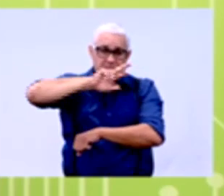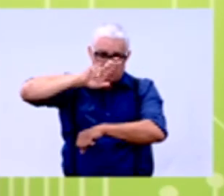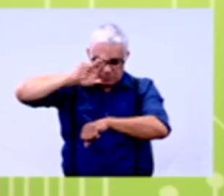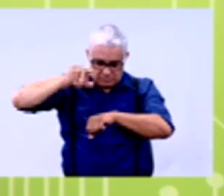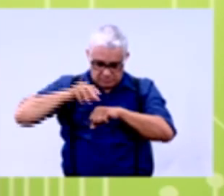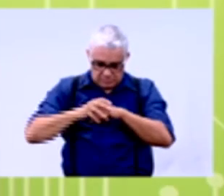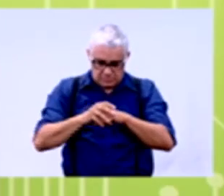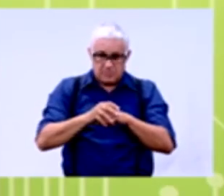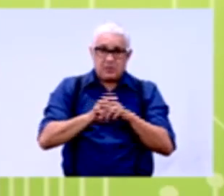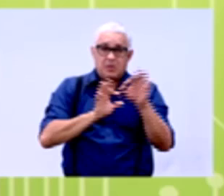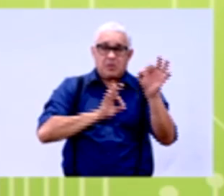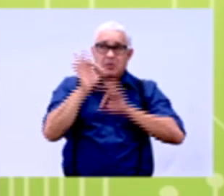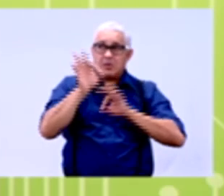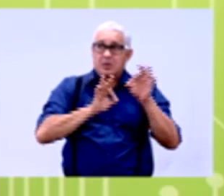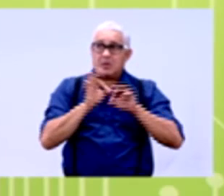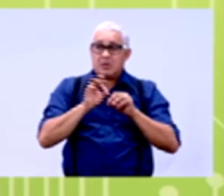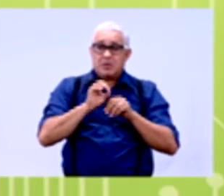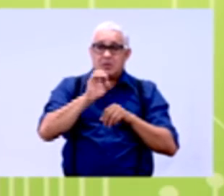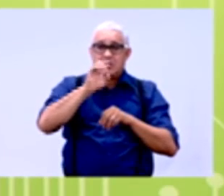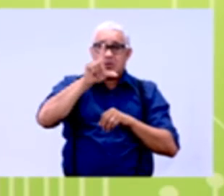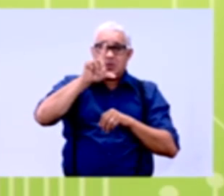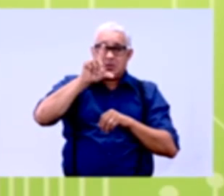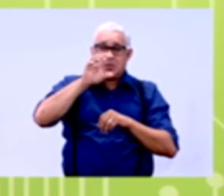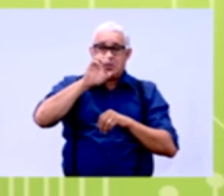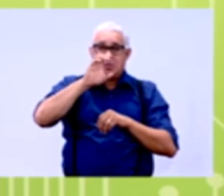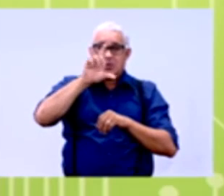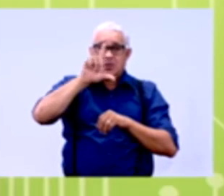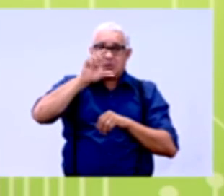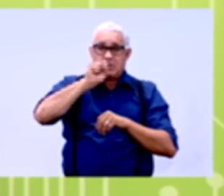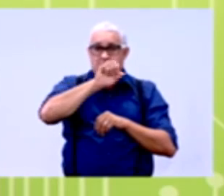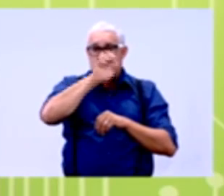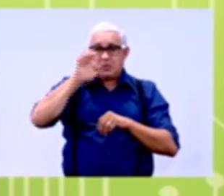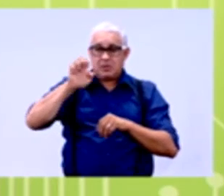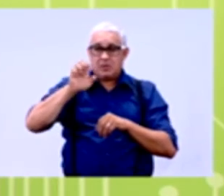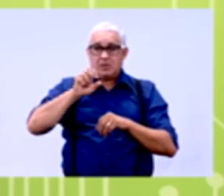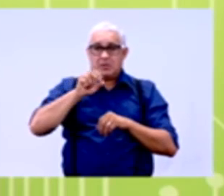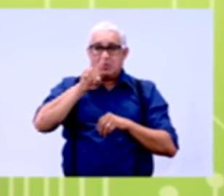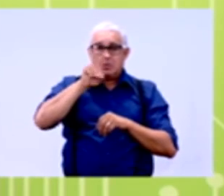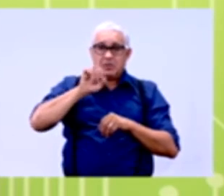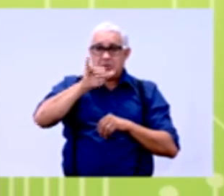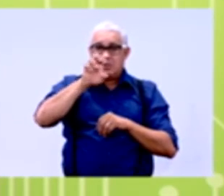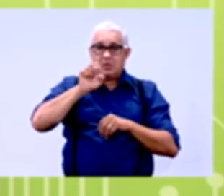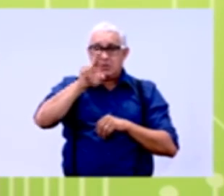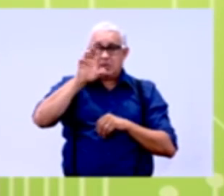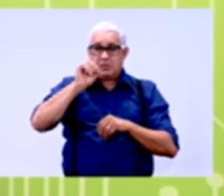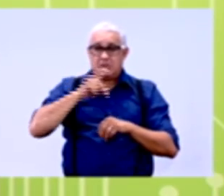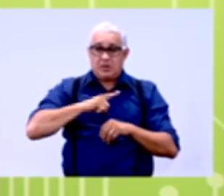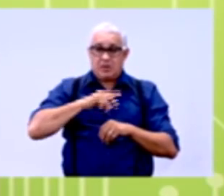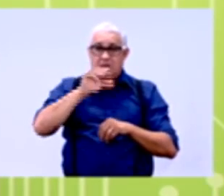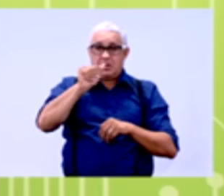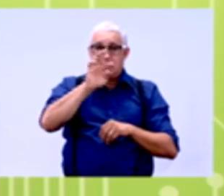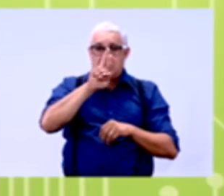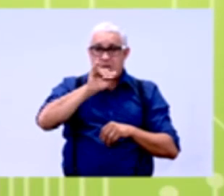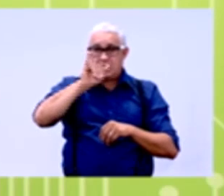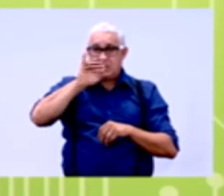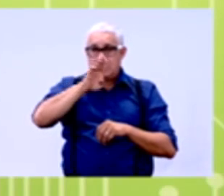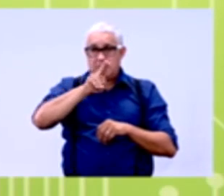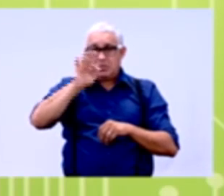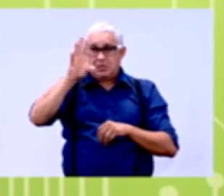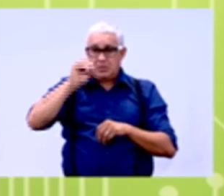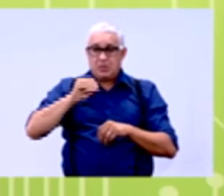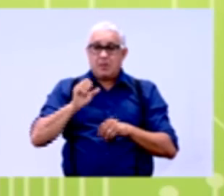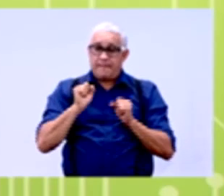construídos baseados na nossa classe veículo, ele tem que ter um atributo que o identifique unicamente. Então, um veículo poderia